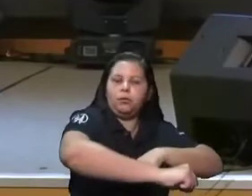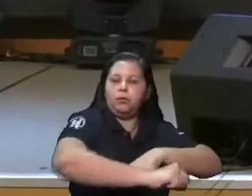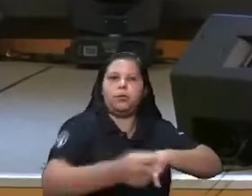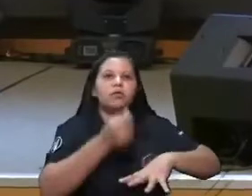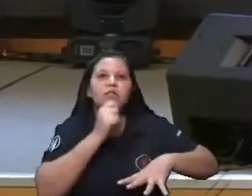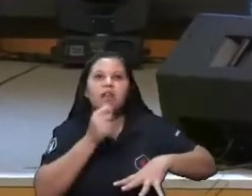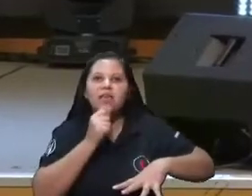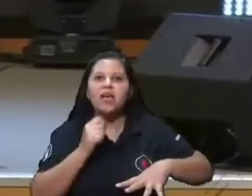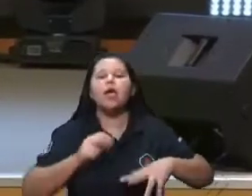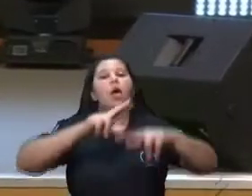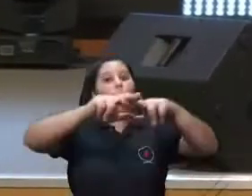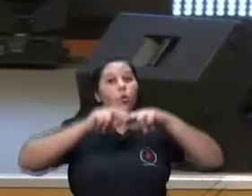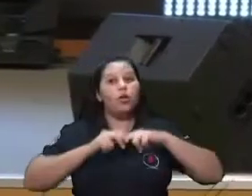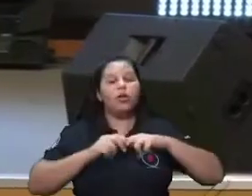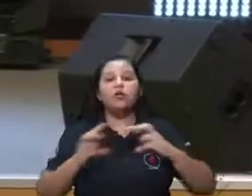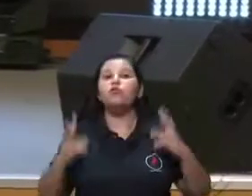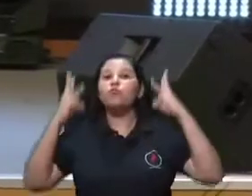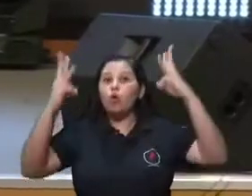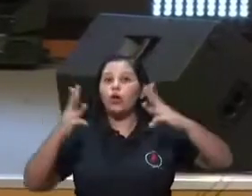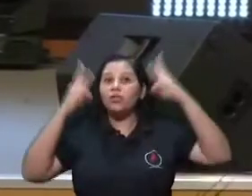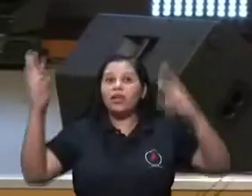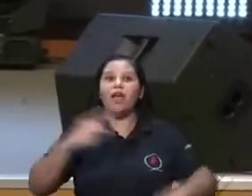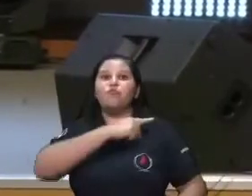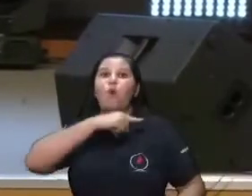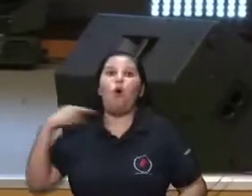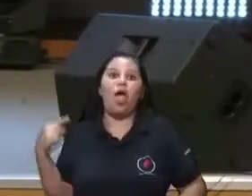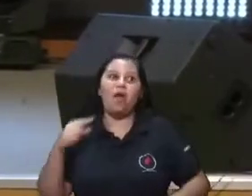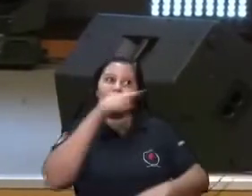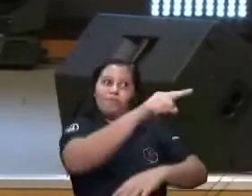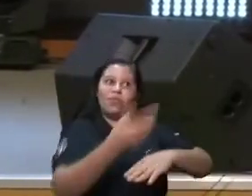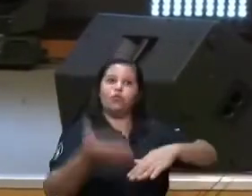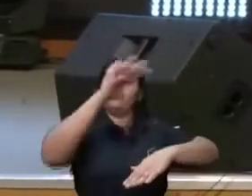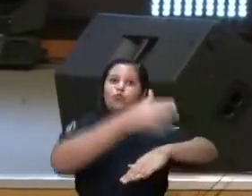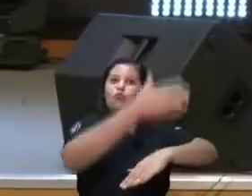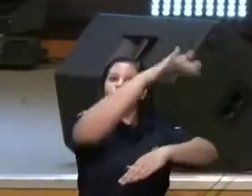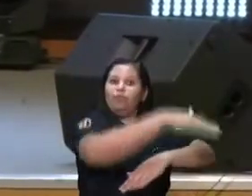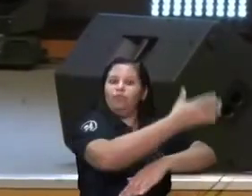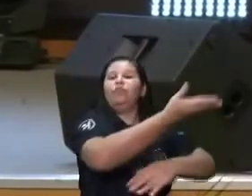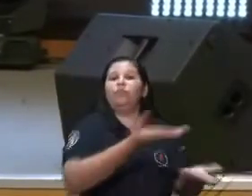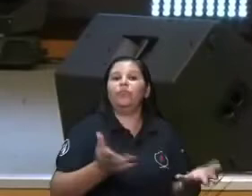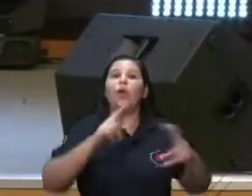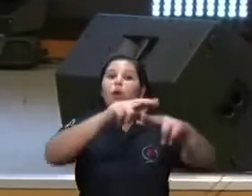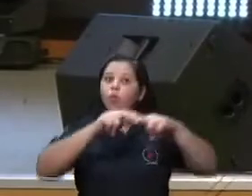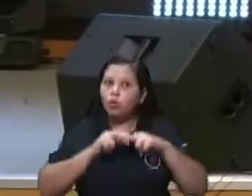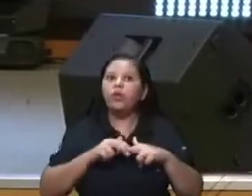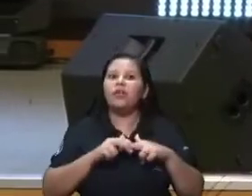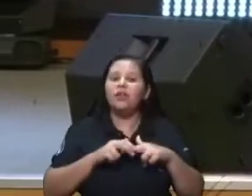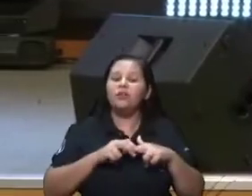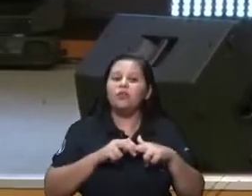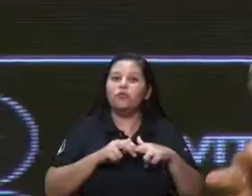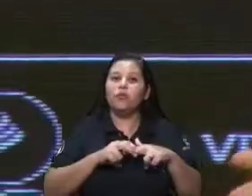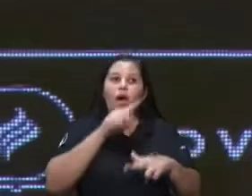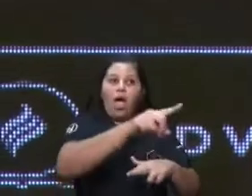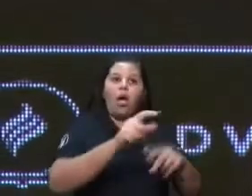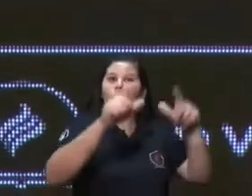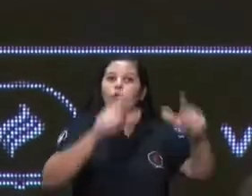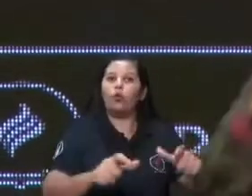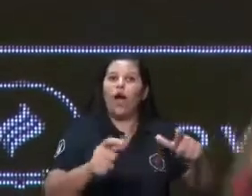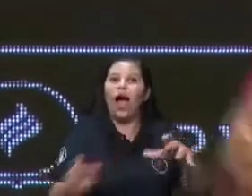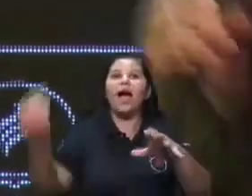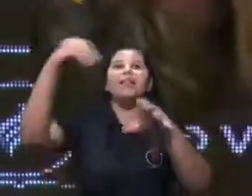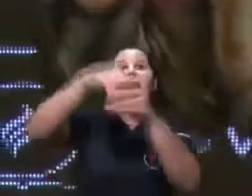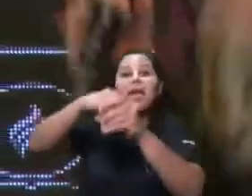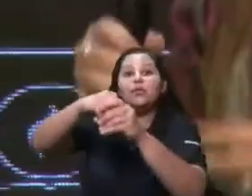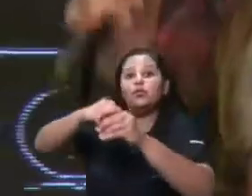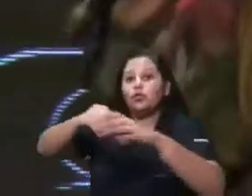posteriormente estendeu o território, ninguém poderá dizer que Moisés morreu num território fora do território.